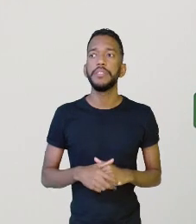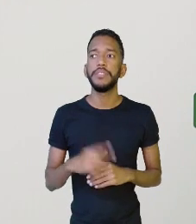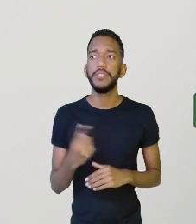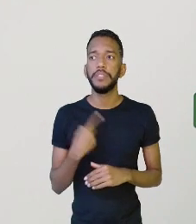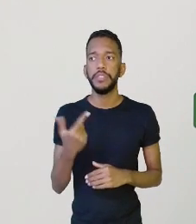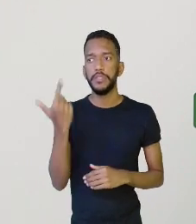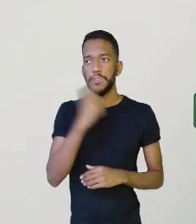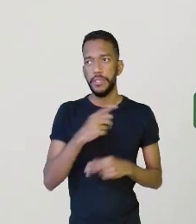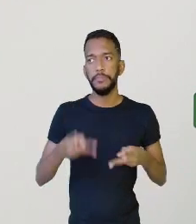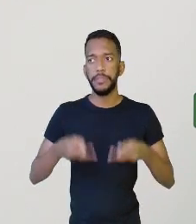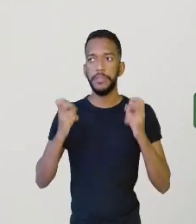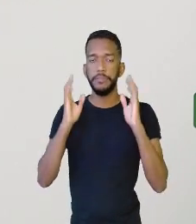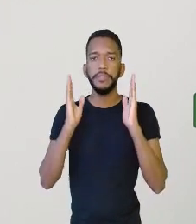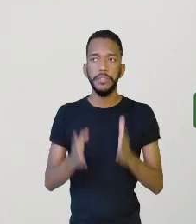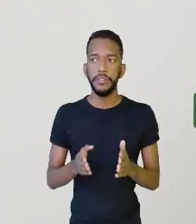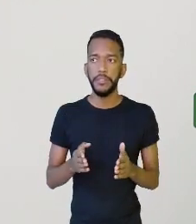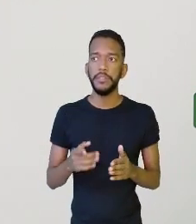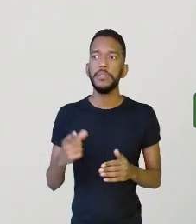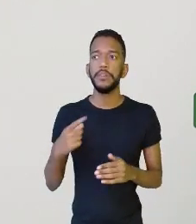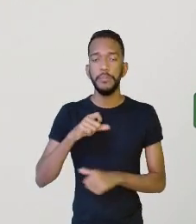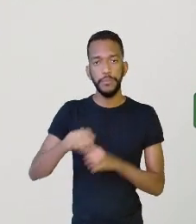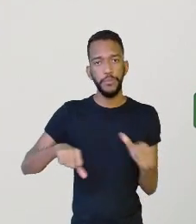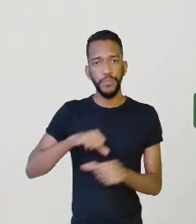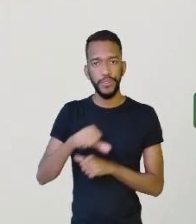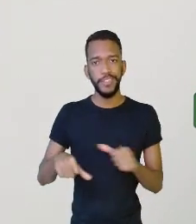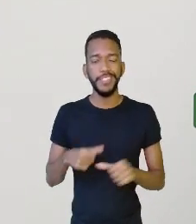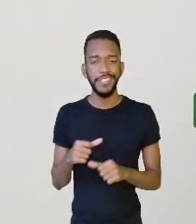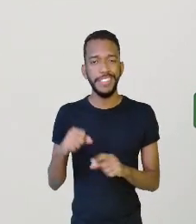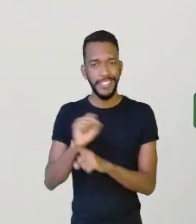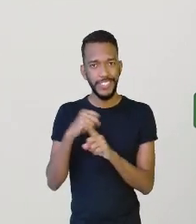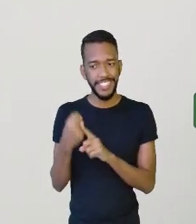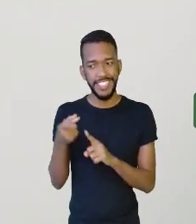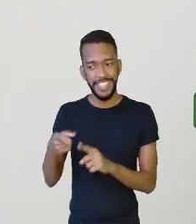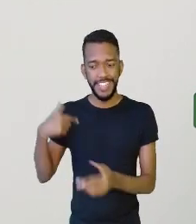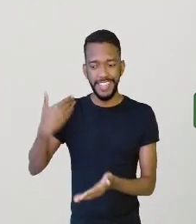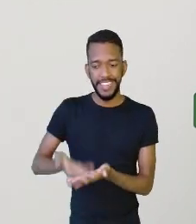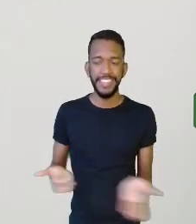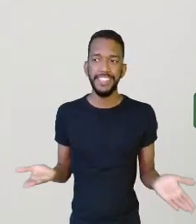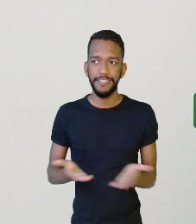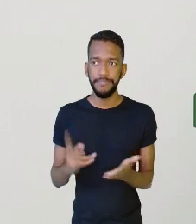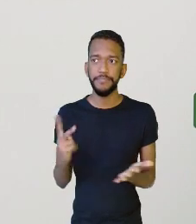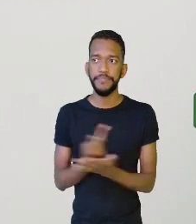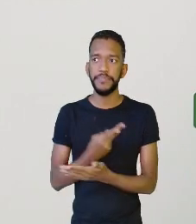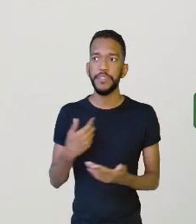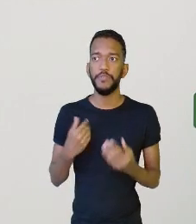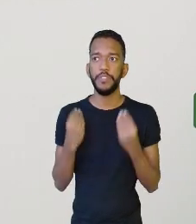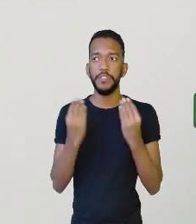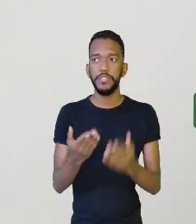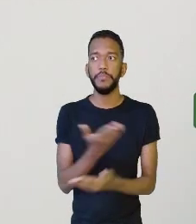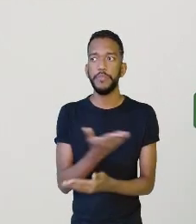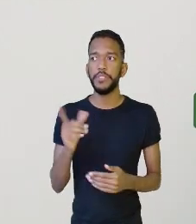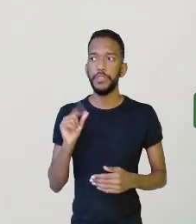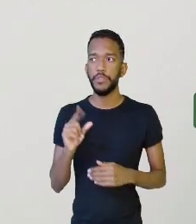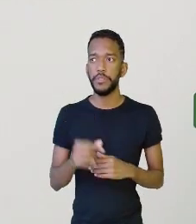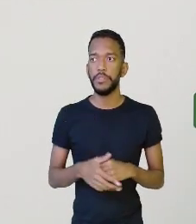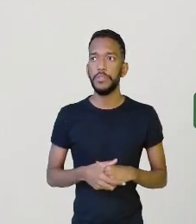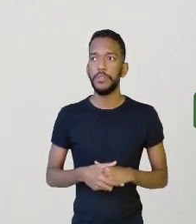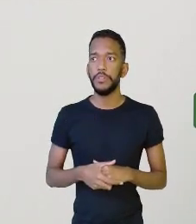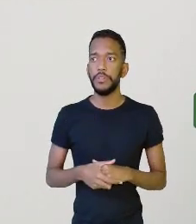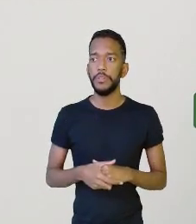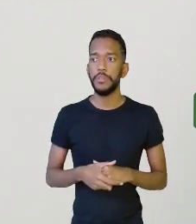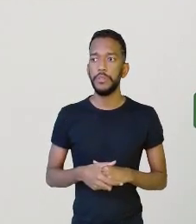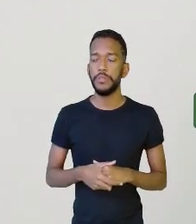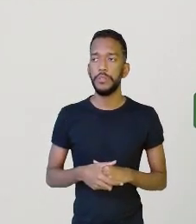gente consegue perceber que a mudança dessa sociedade para cá houve. E aí eu vou deixar para vocês o seguinte